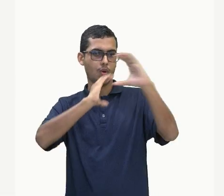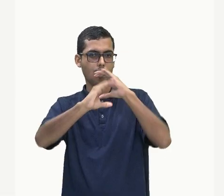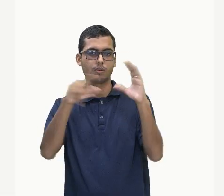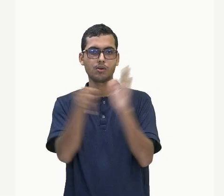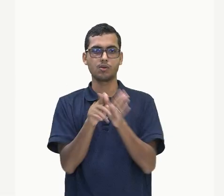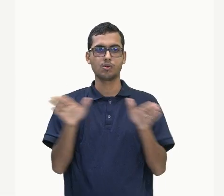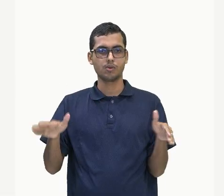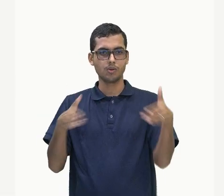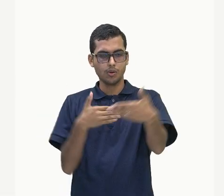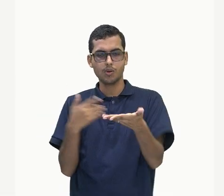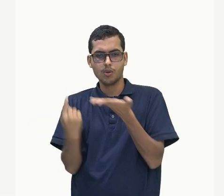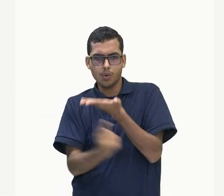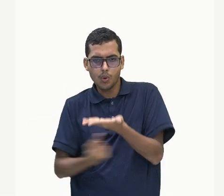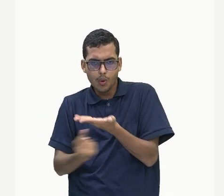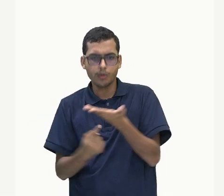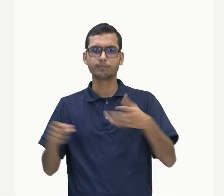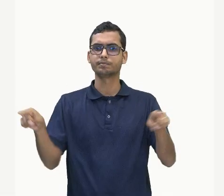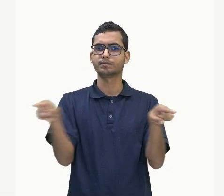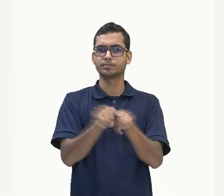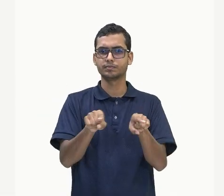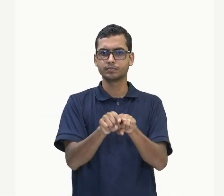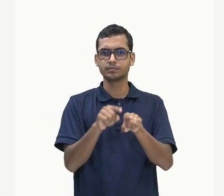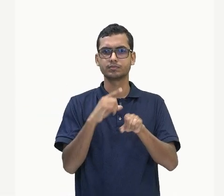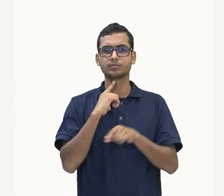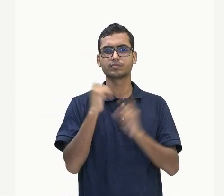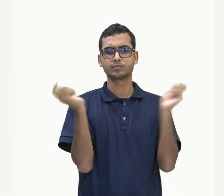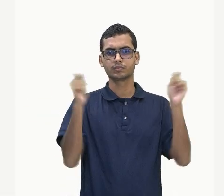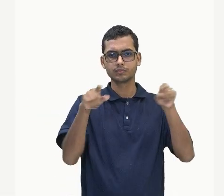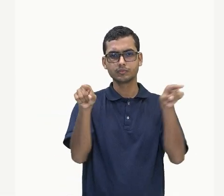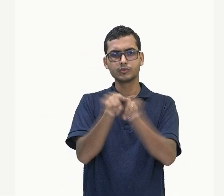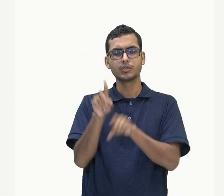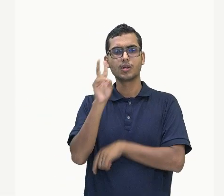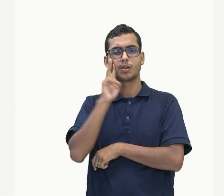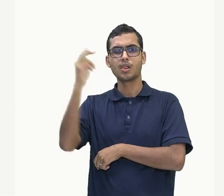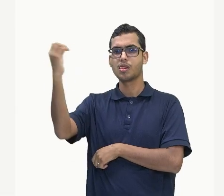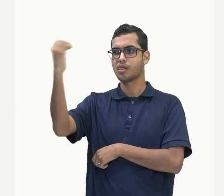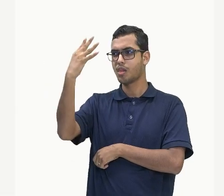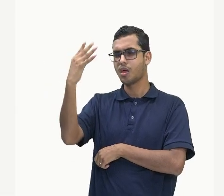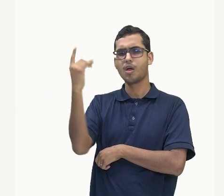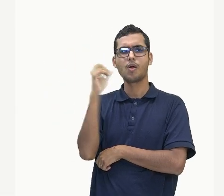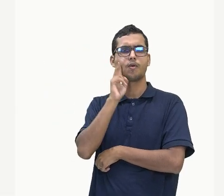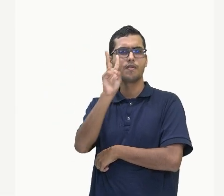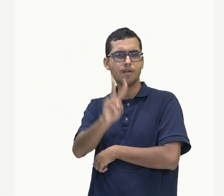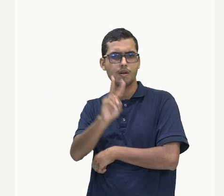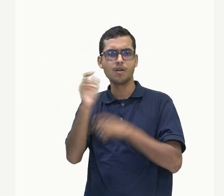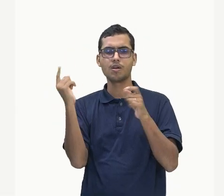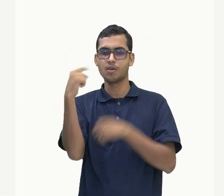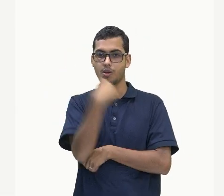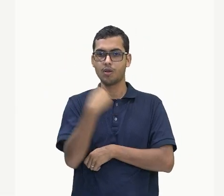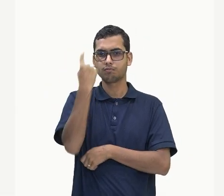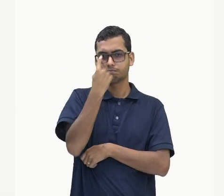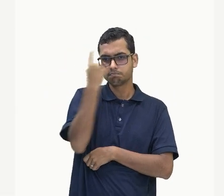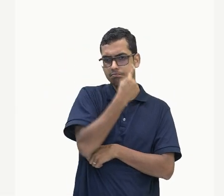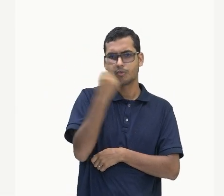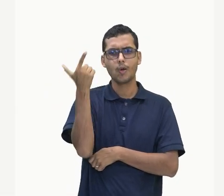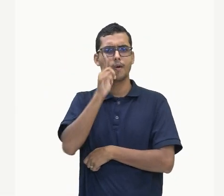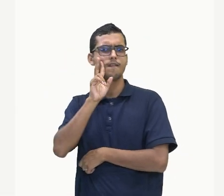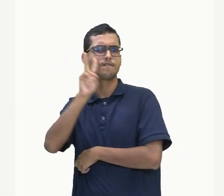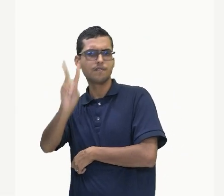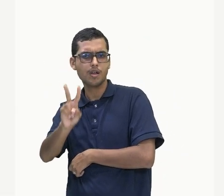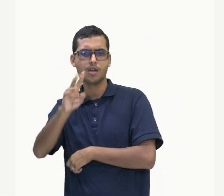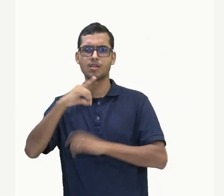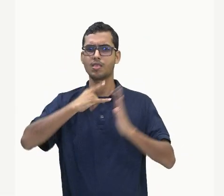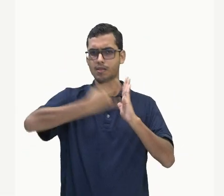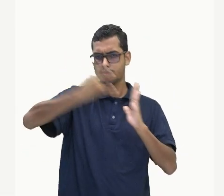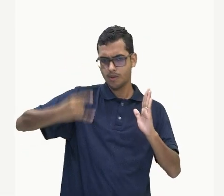de objetos quentes. A luz visível é a única parte do espectro que nossos olhos conseguem ver. E ela se divide